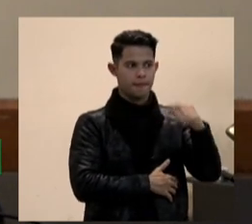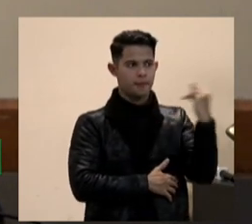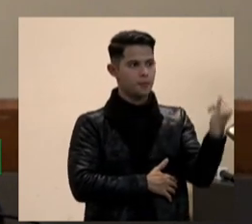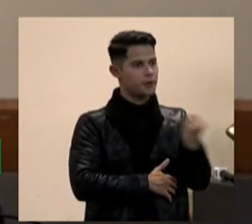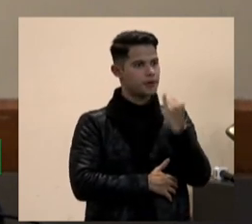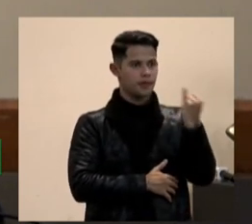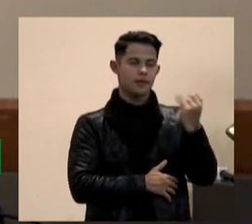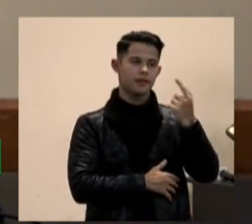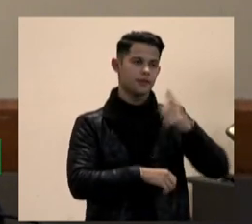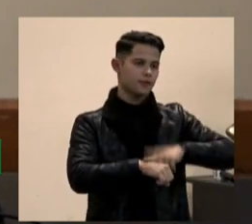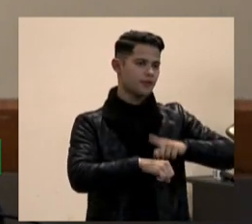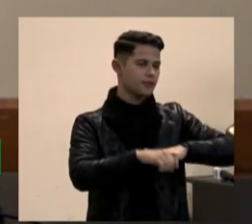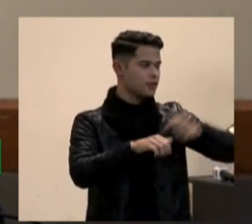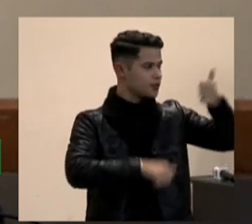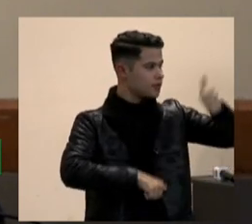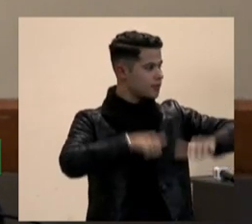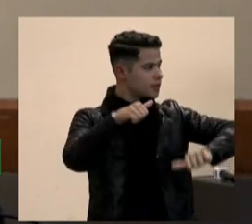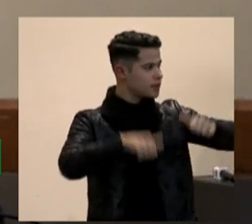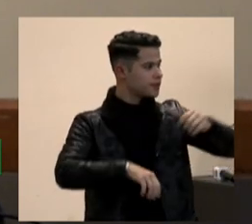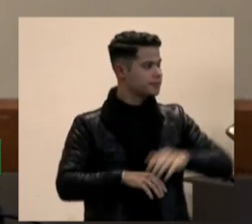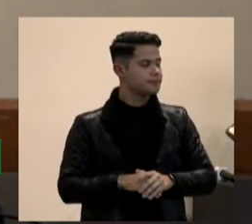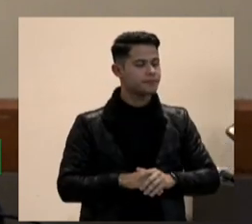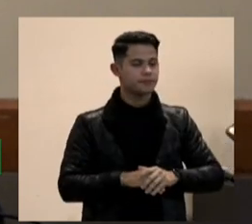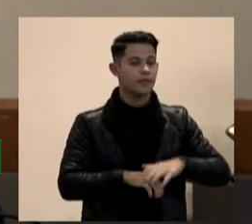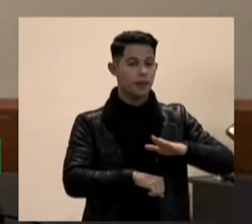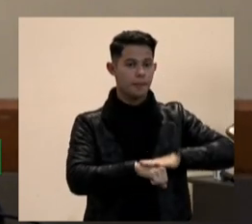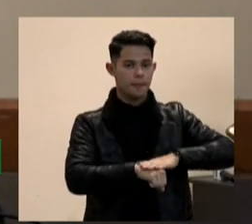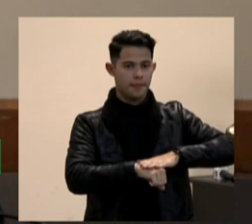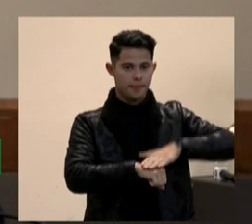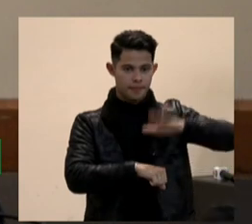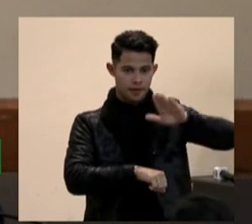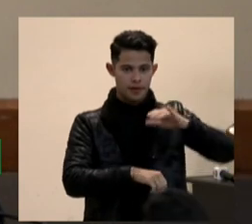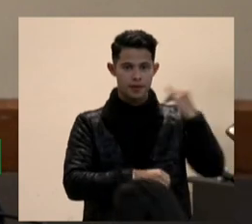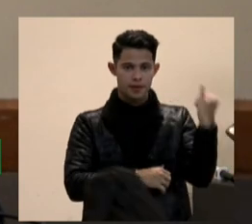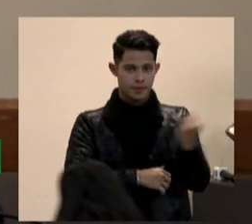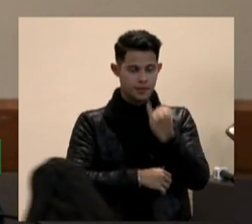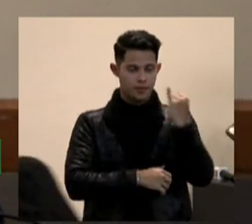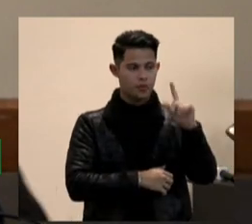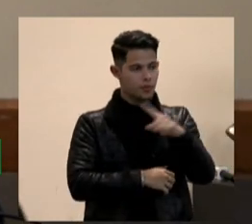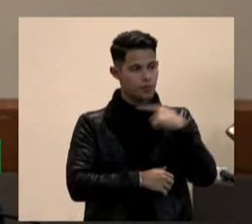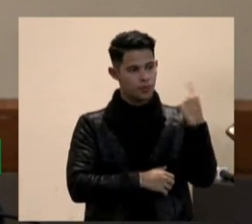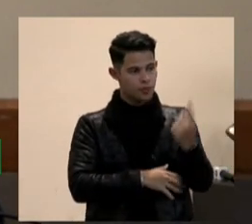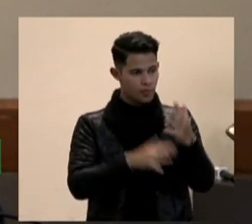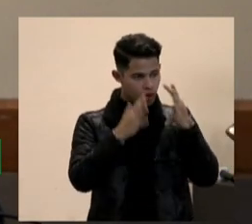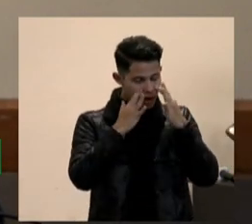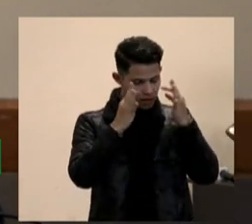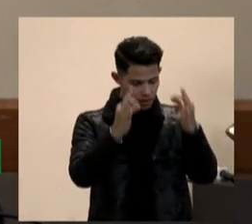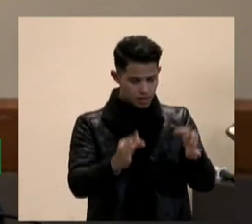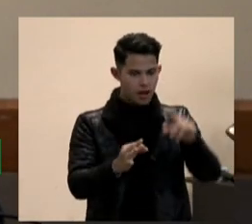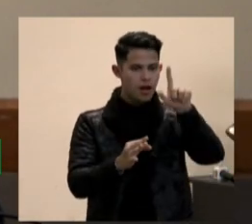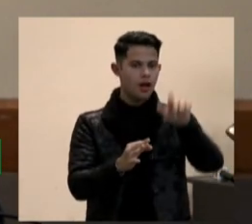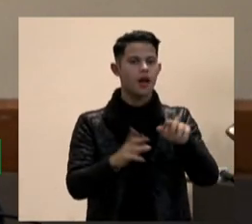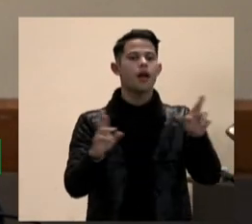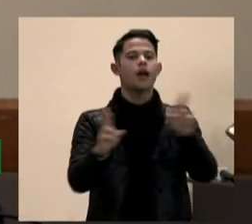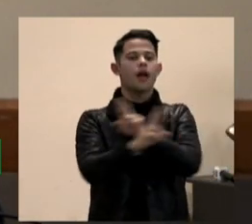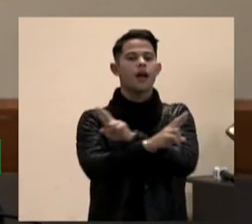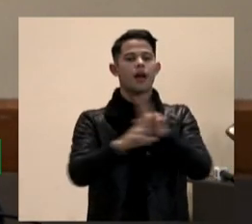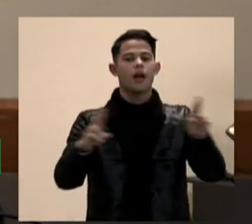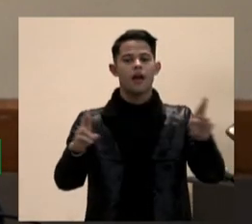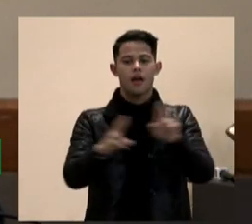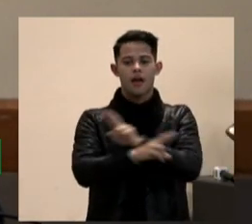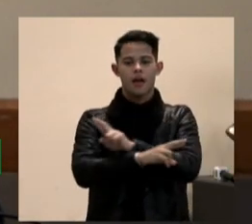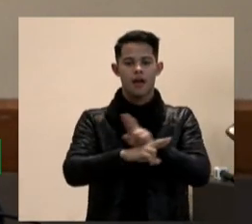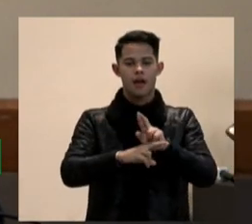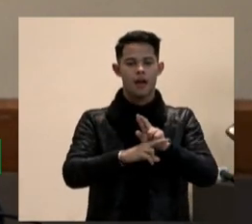importante. Outro ponto que a gente precisa olhar com atenção é em relação à questão